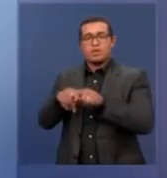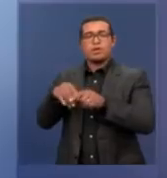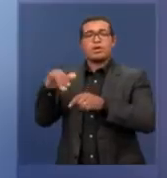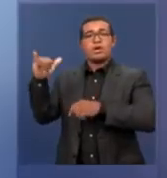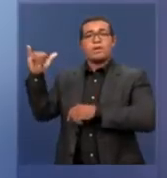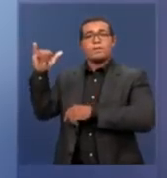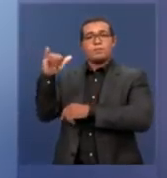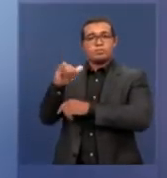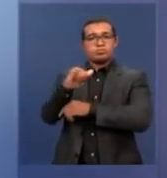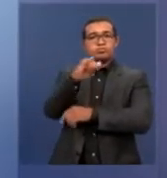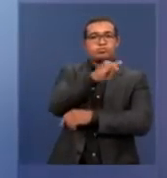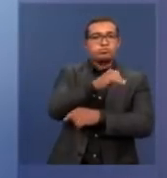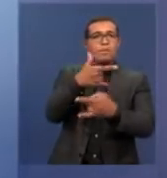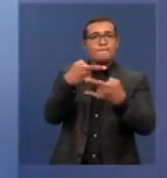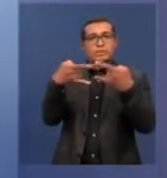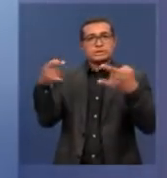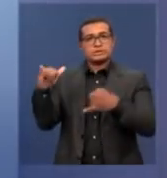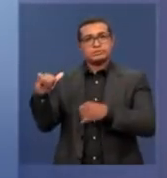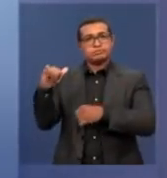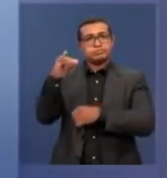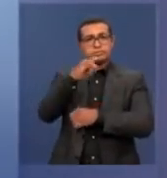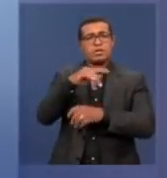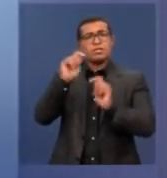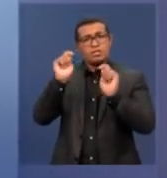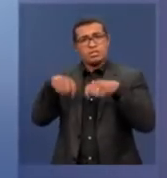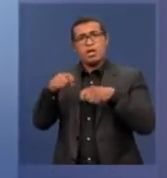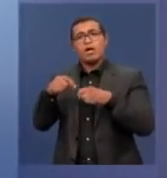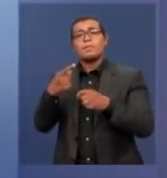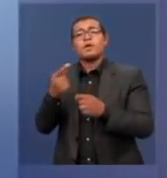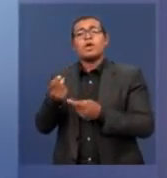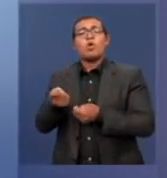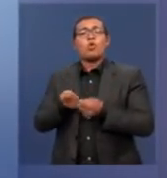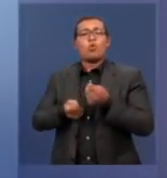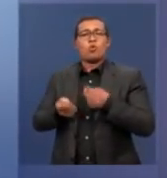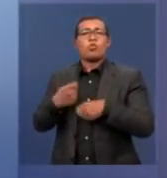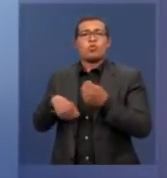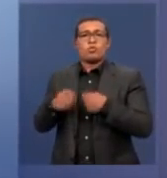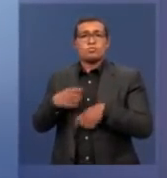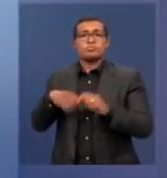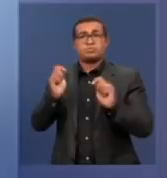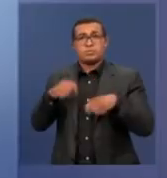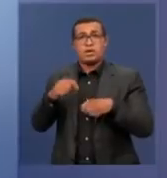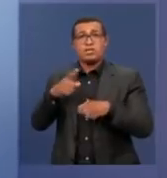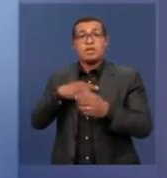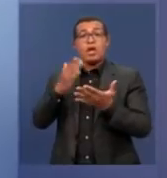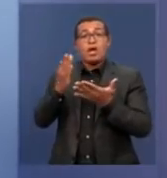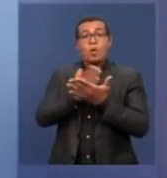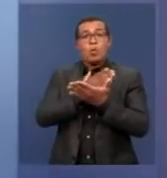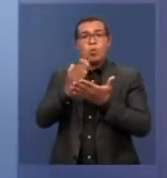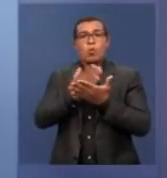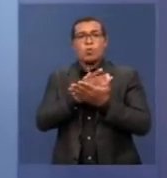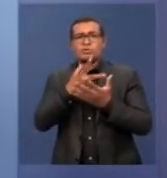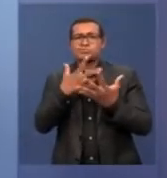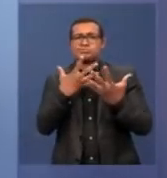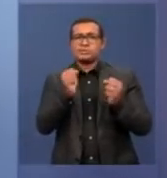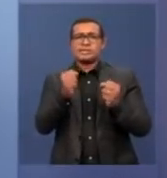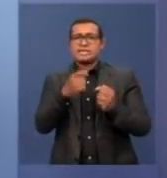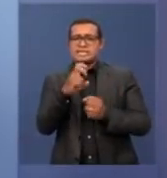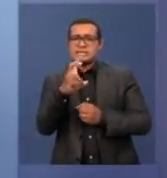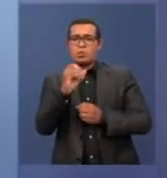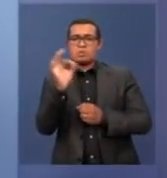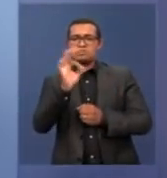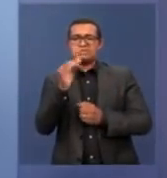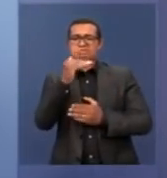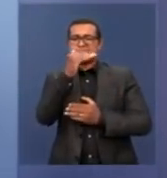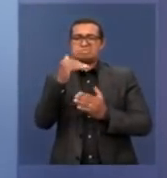gabinete tudo isso ele poderia economizar também tem parlamentar que economiza né que corta pela metade que usa 10%